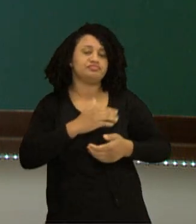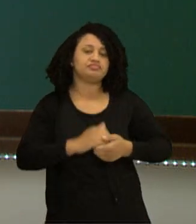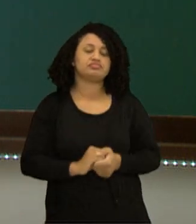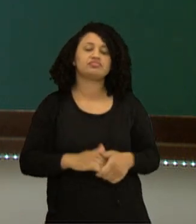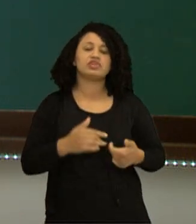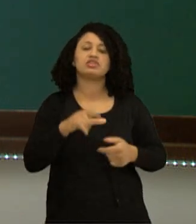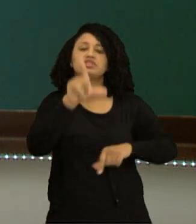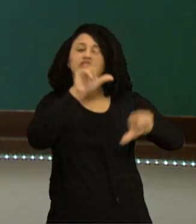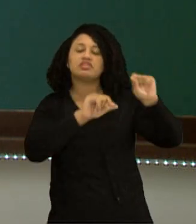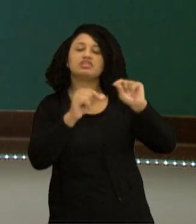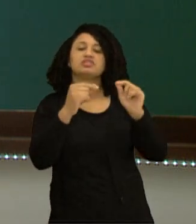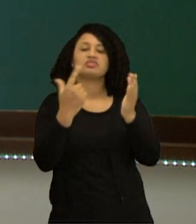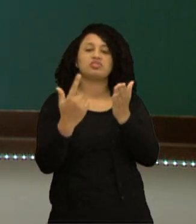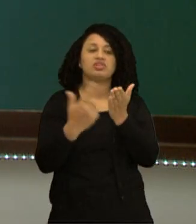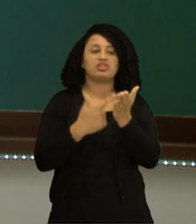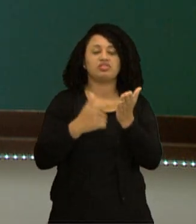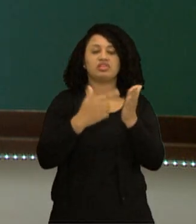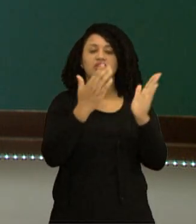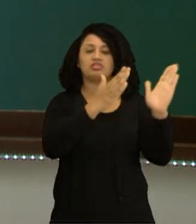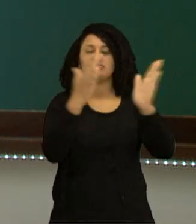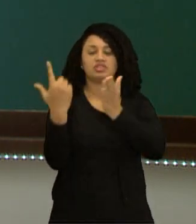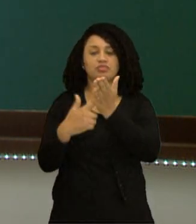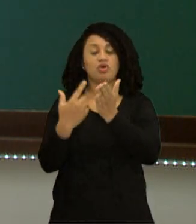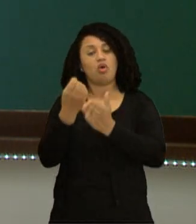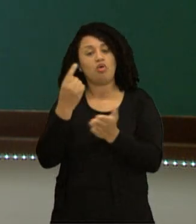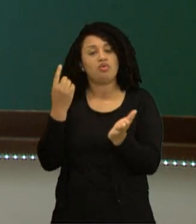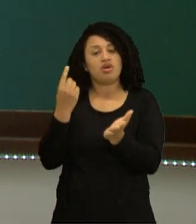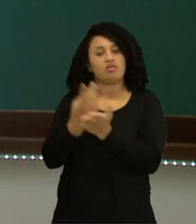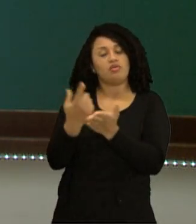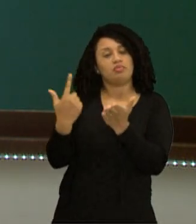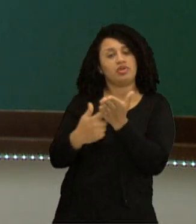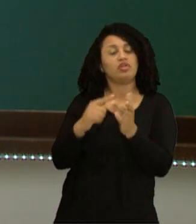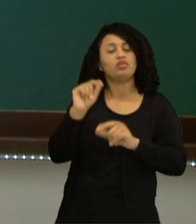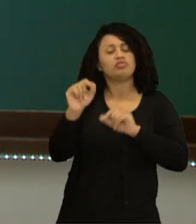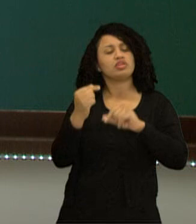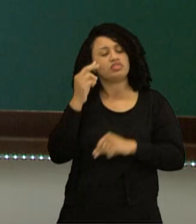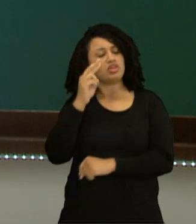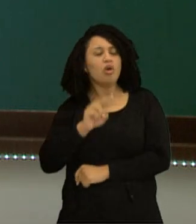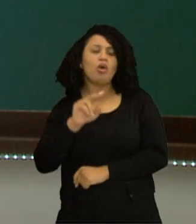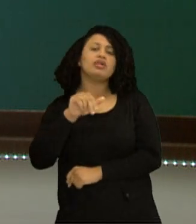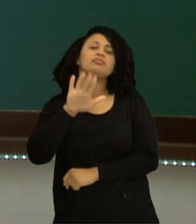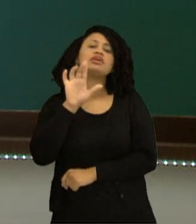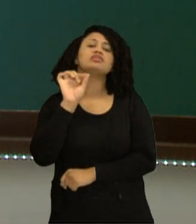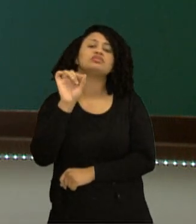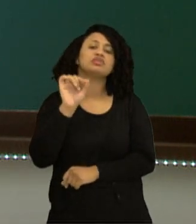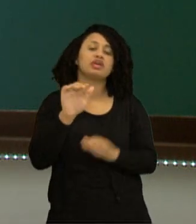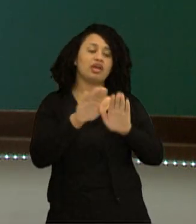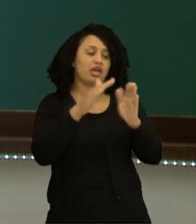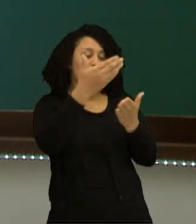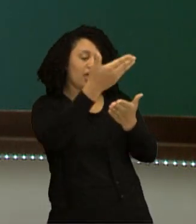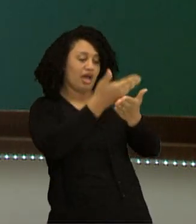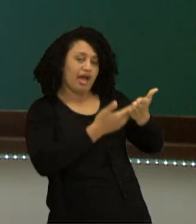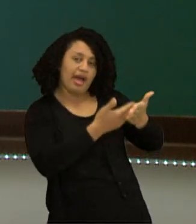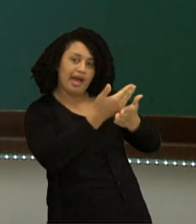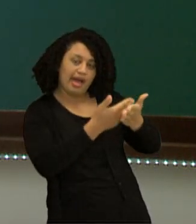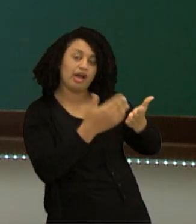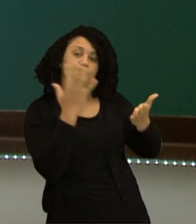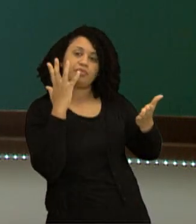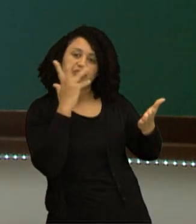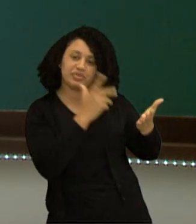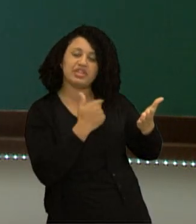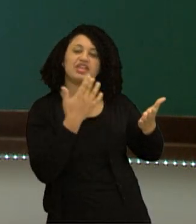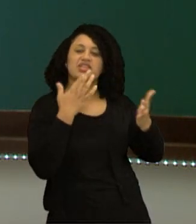um livro na biblioteca, quando você vai comprar um livro, o que chama mais a sua atenção? É a capa dele, uma capa